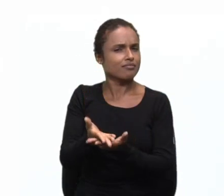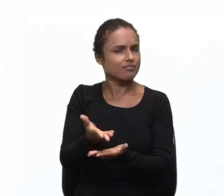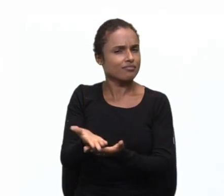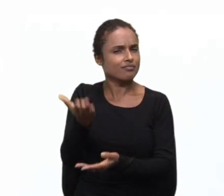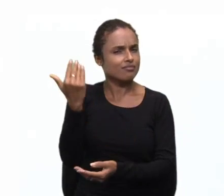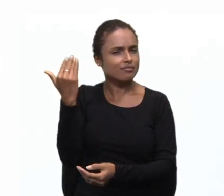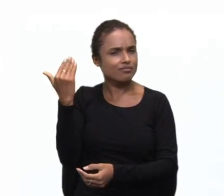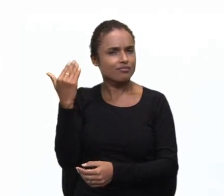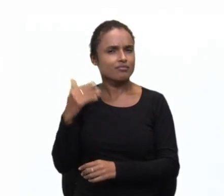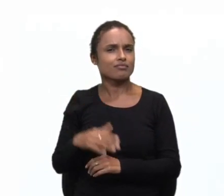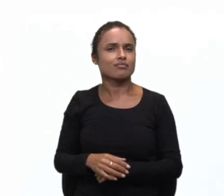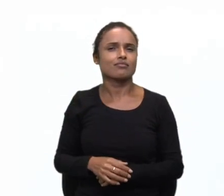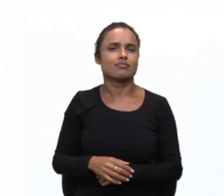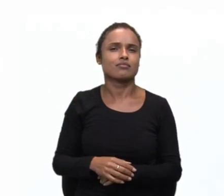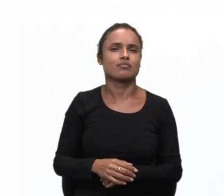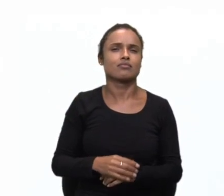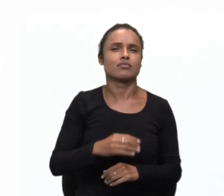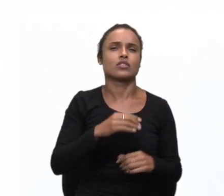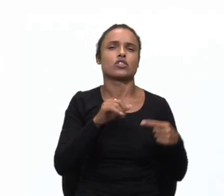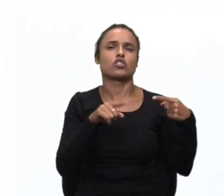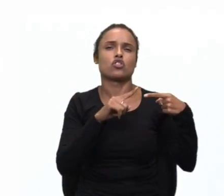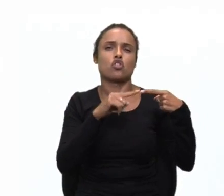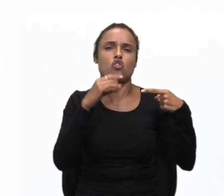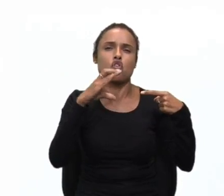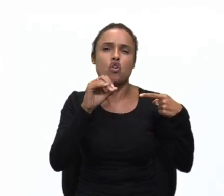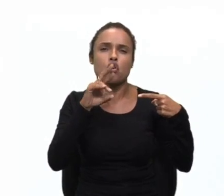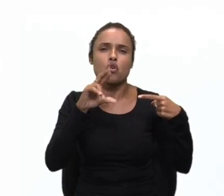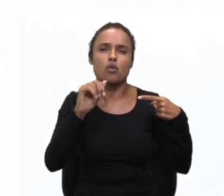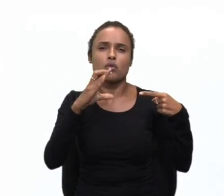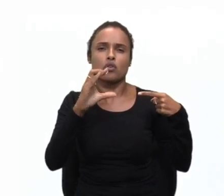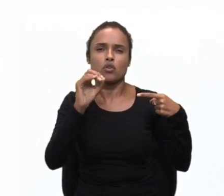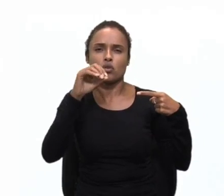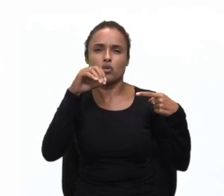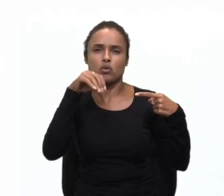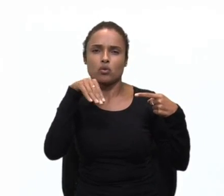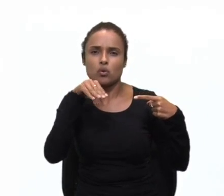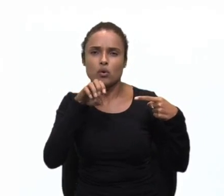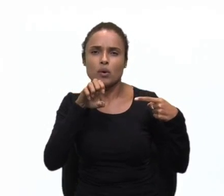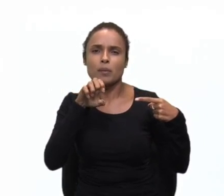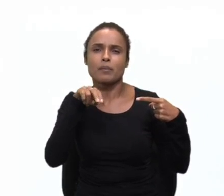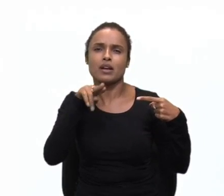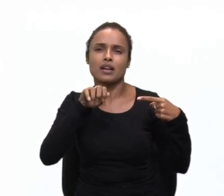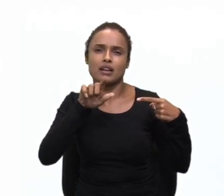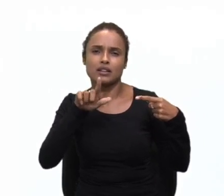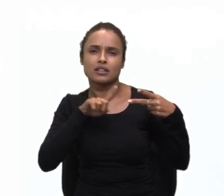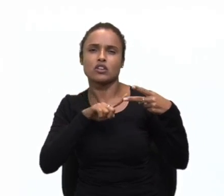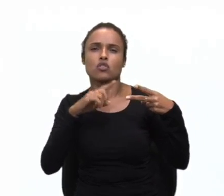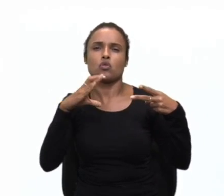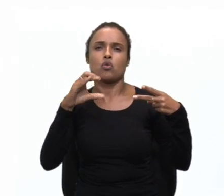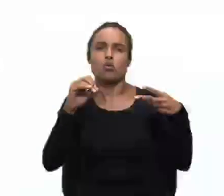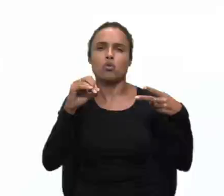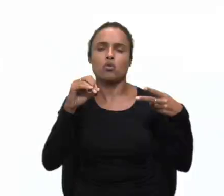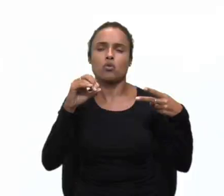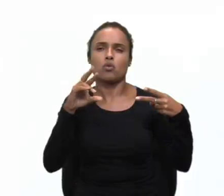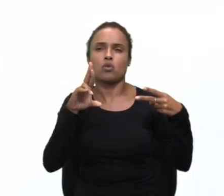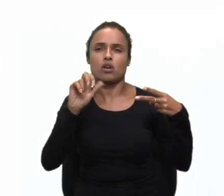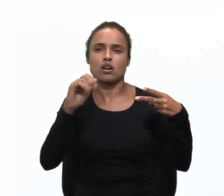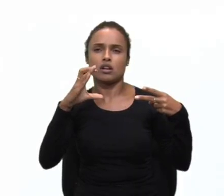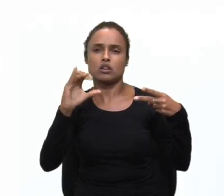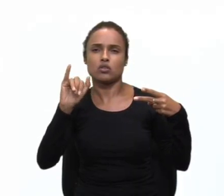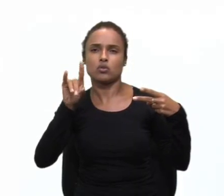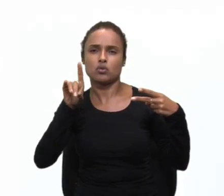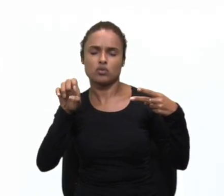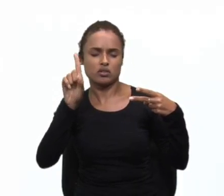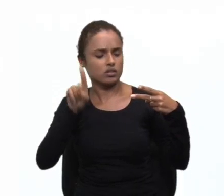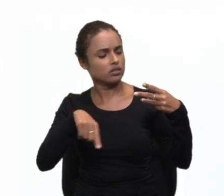O coracomeral, o coracoide, transverso superior da escápula. Professor, não consigo